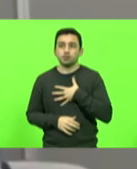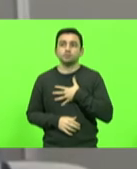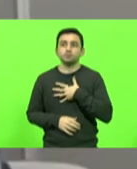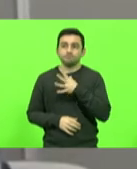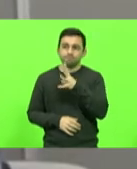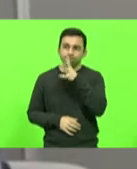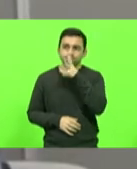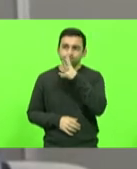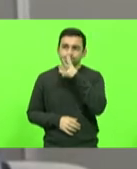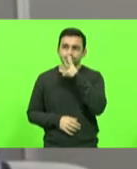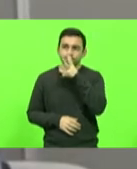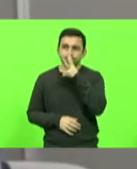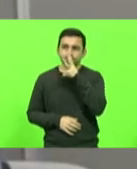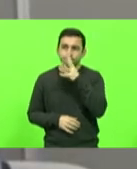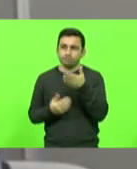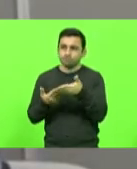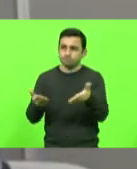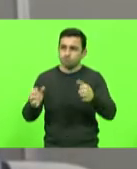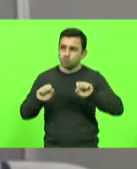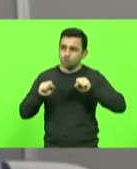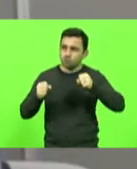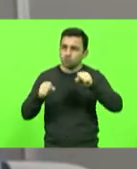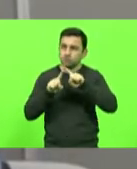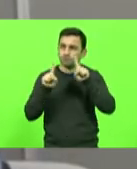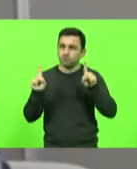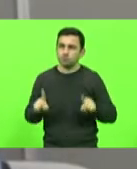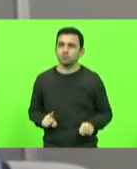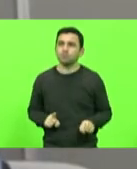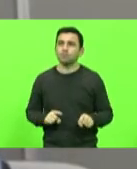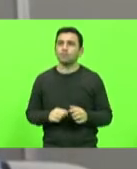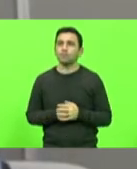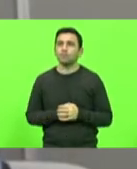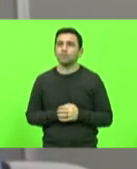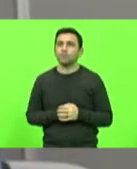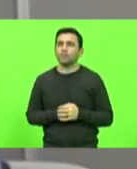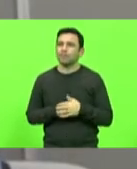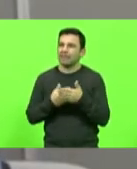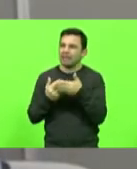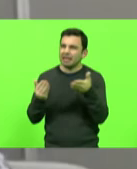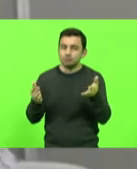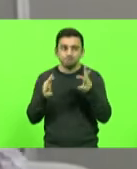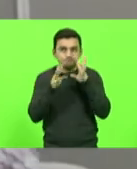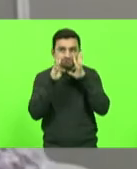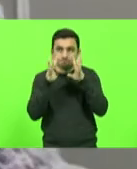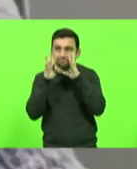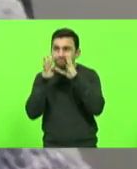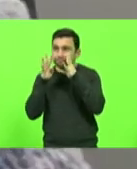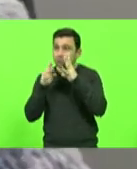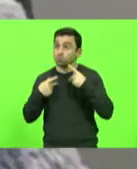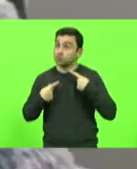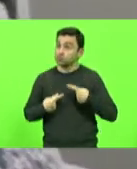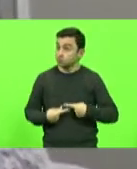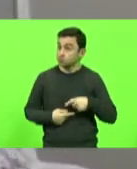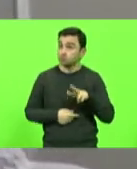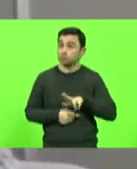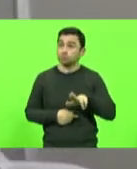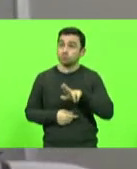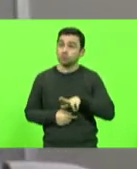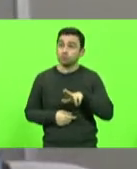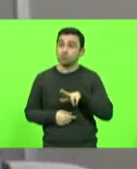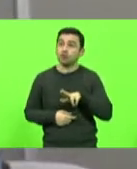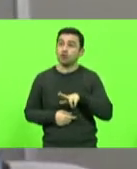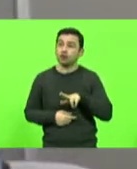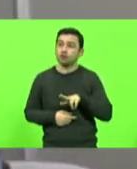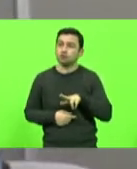admiração à dedicação dos servidores, que têm um olhar muito atento e humanizado aos usuários, que fazem toda a diferença